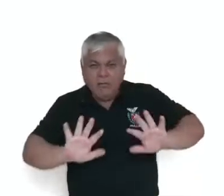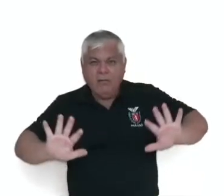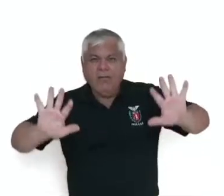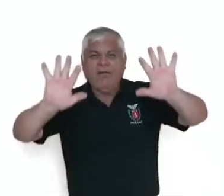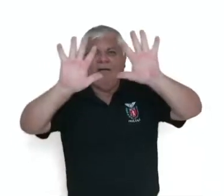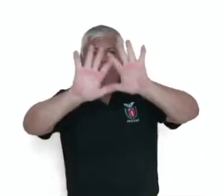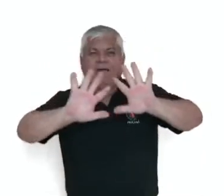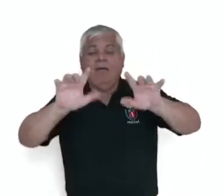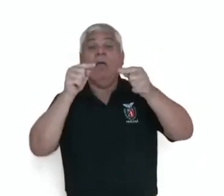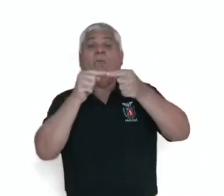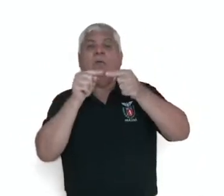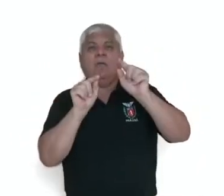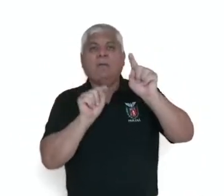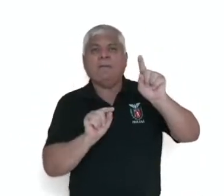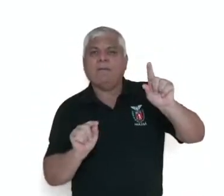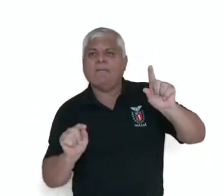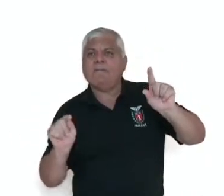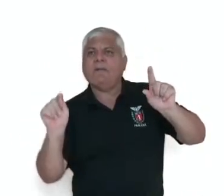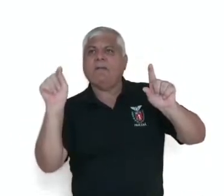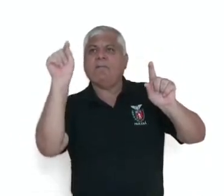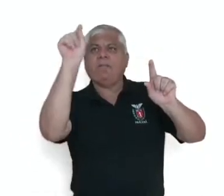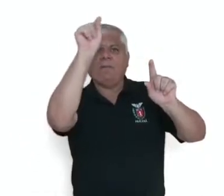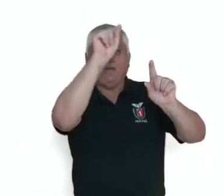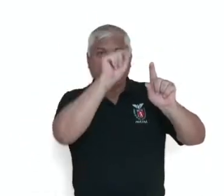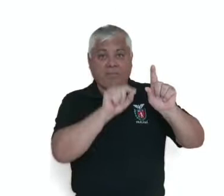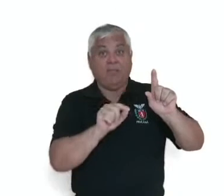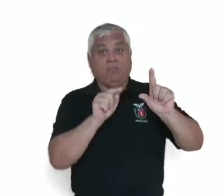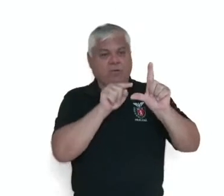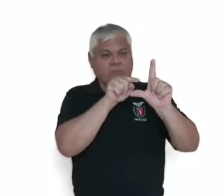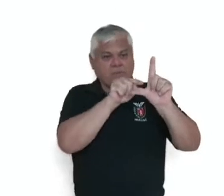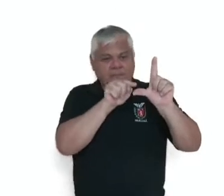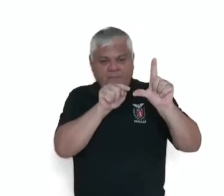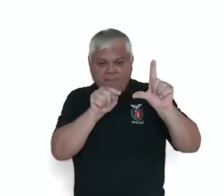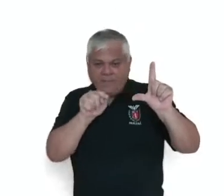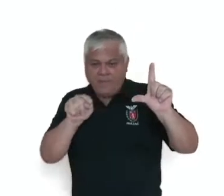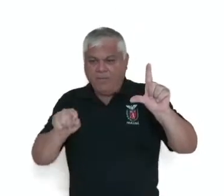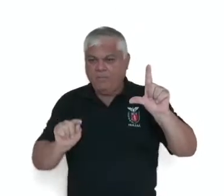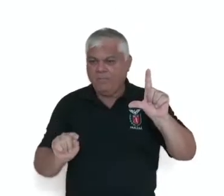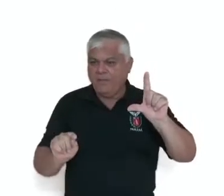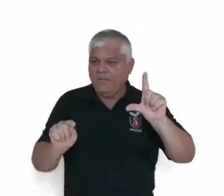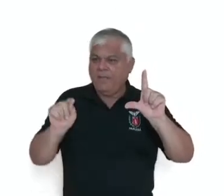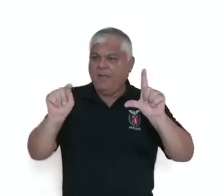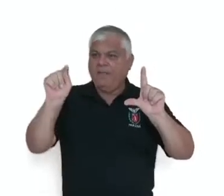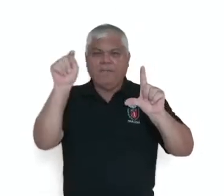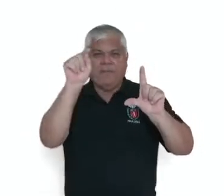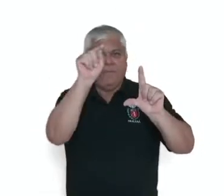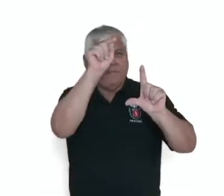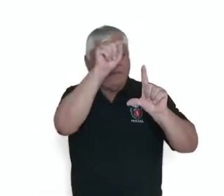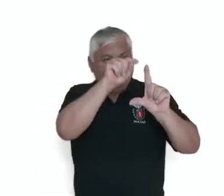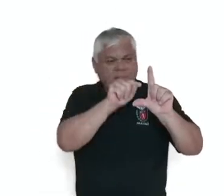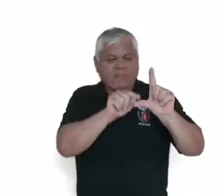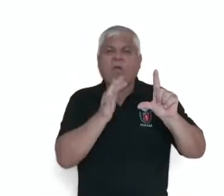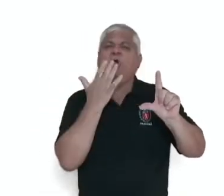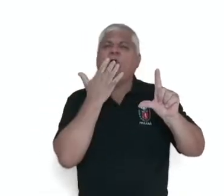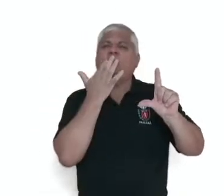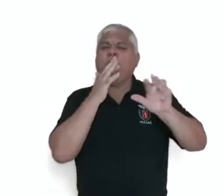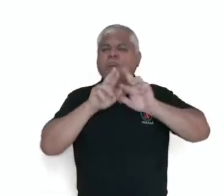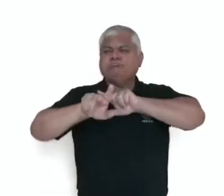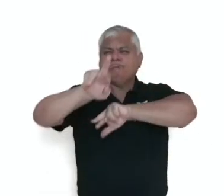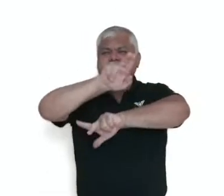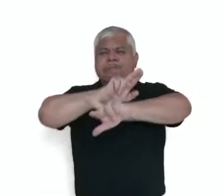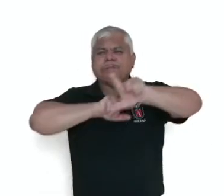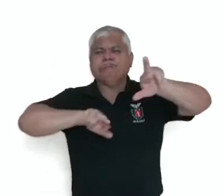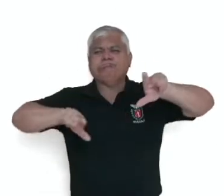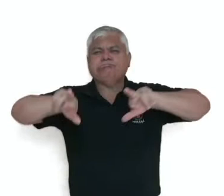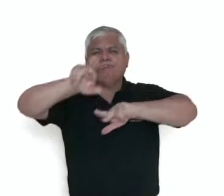estão dispostos em linhas e colunas, justapostas, e podem assumir diferentes cores, em diferentes